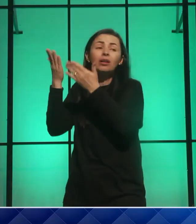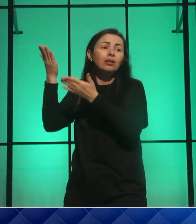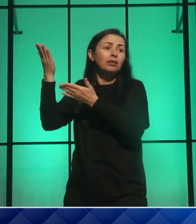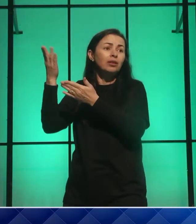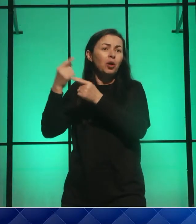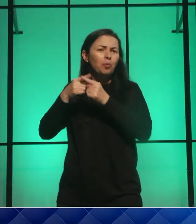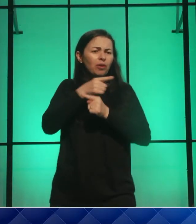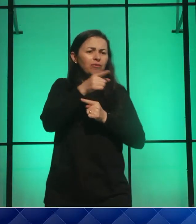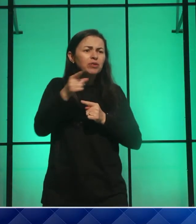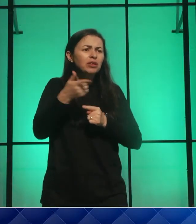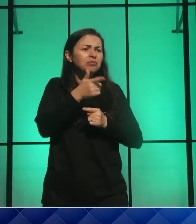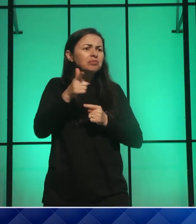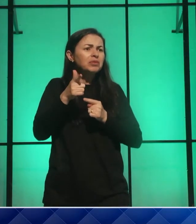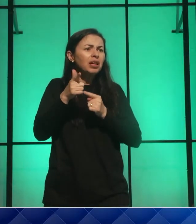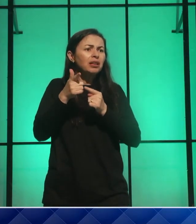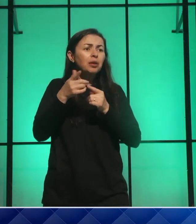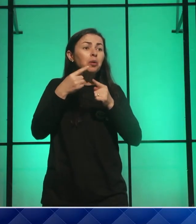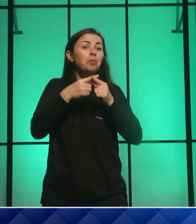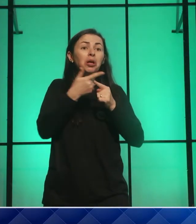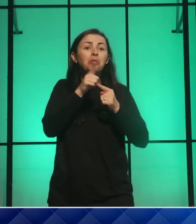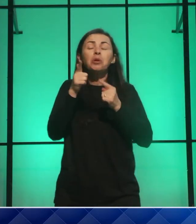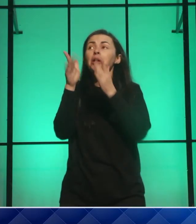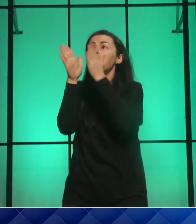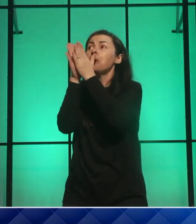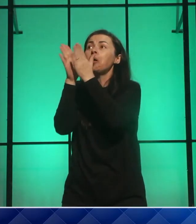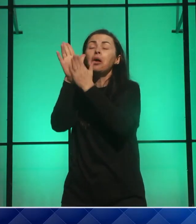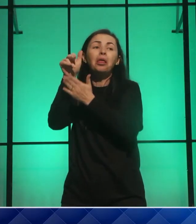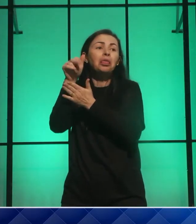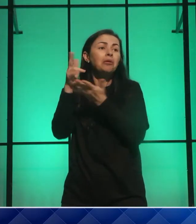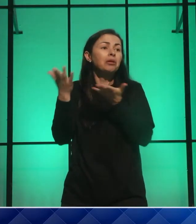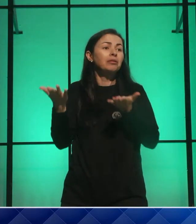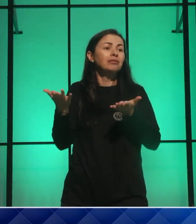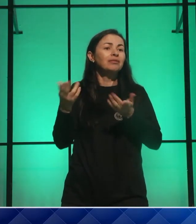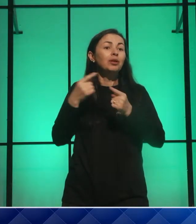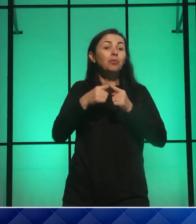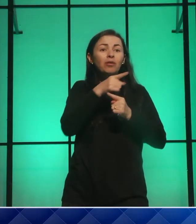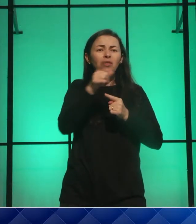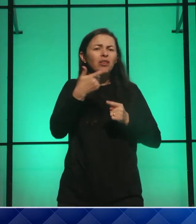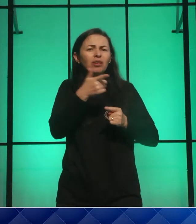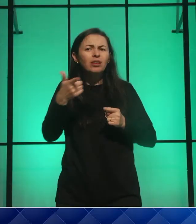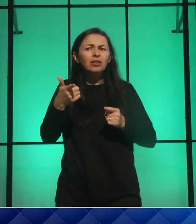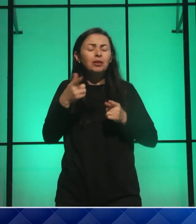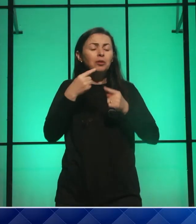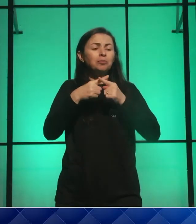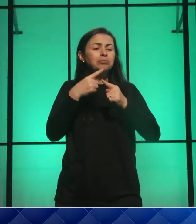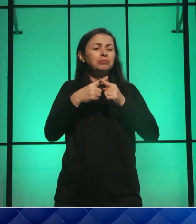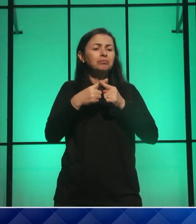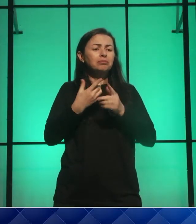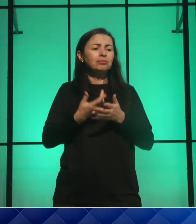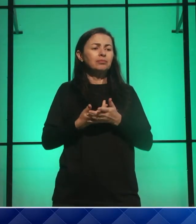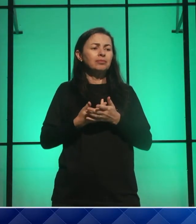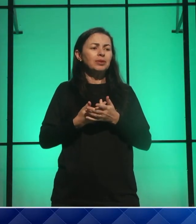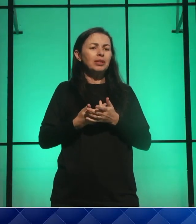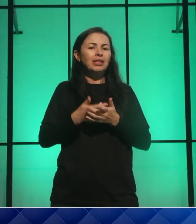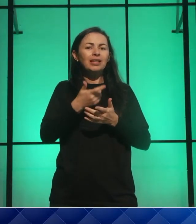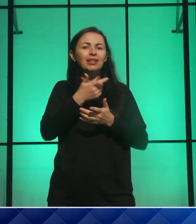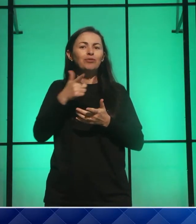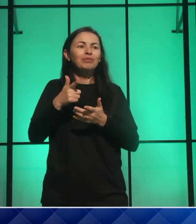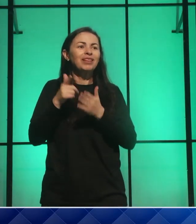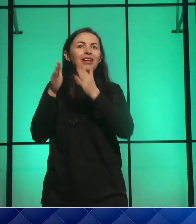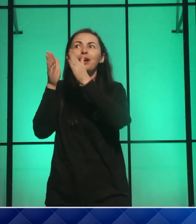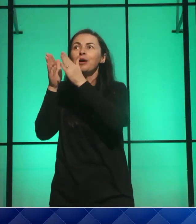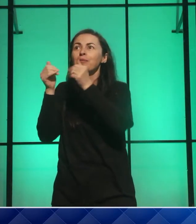têm, porque vocês não oram a Deus. Vocês não têm, porque não estão